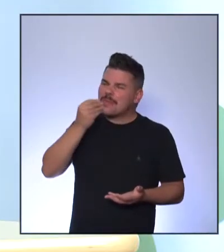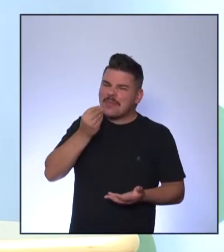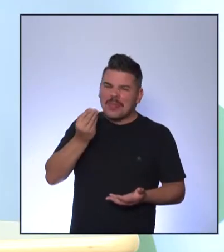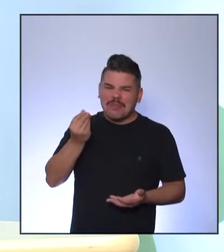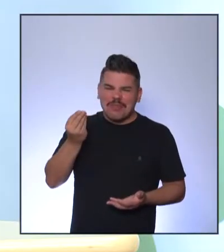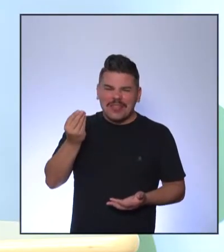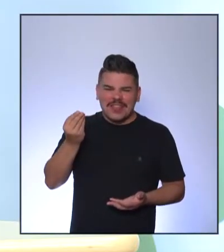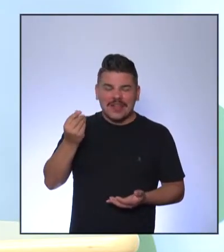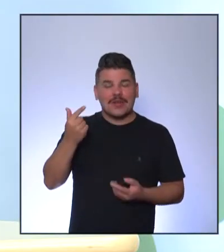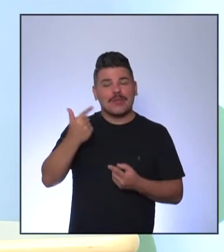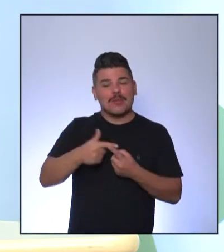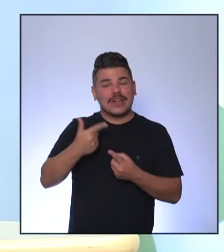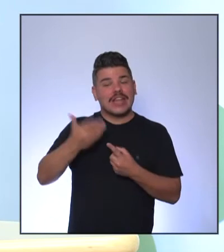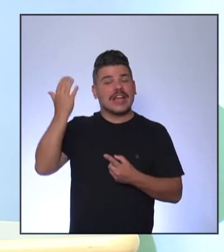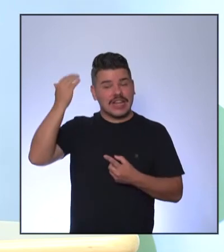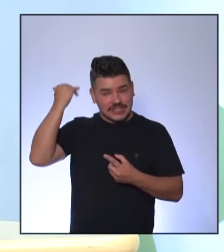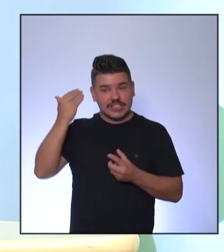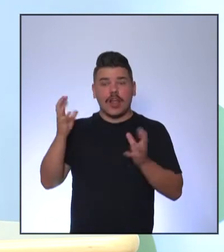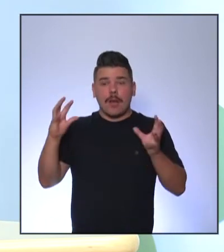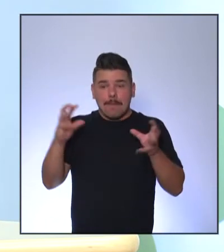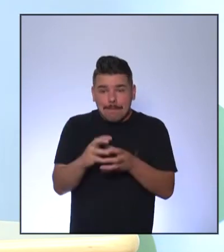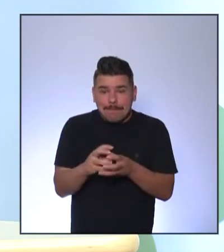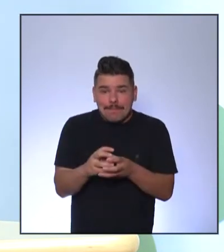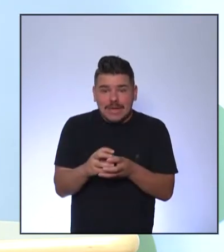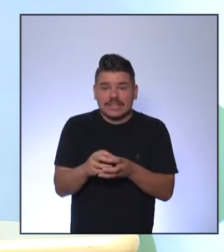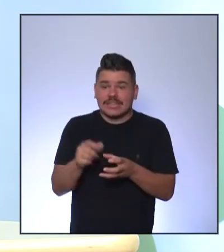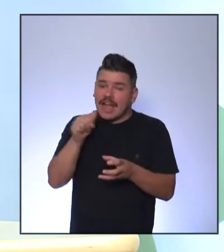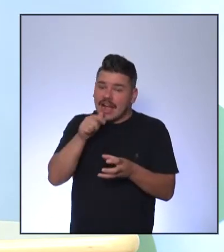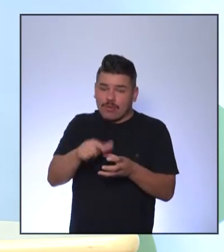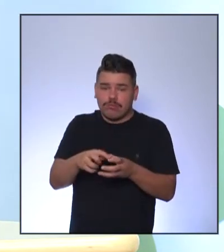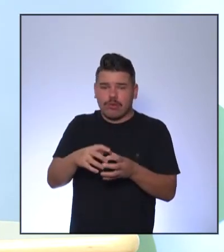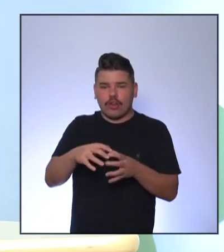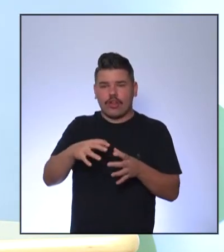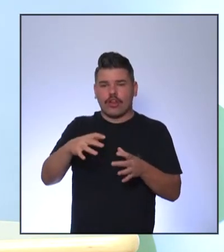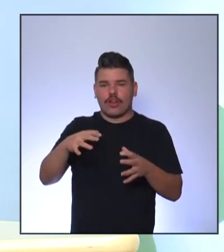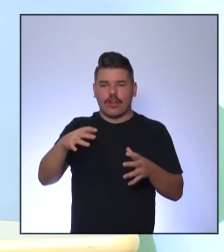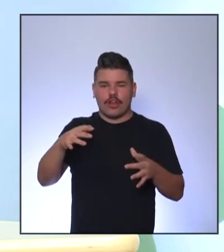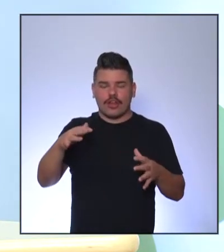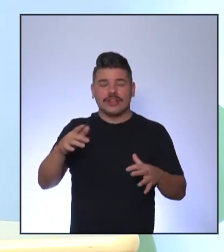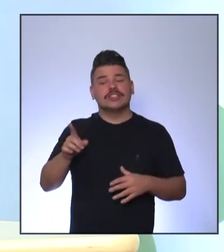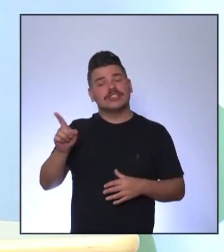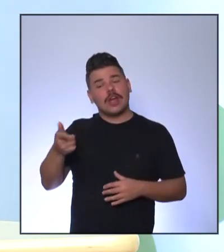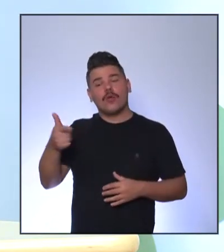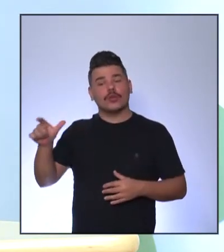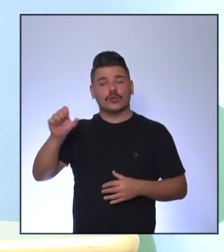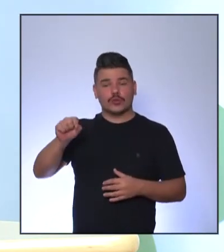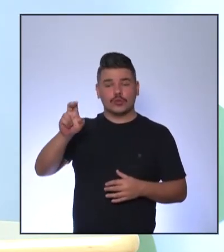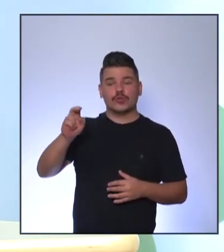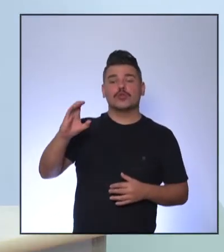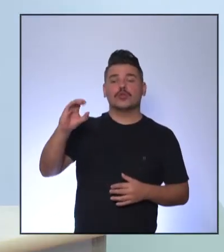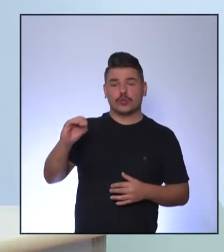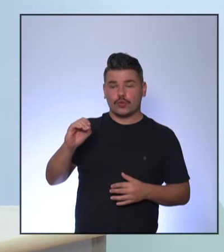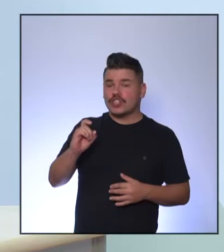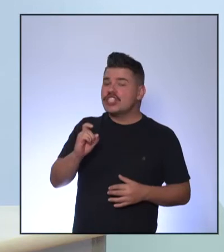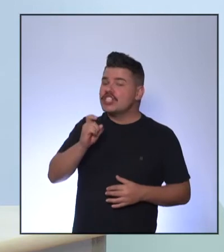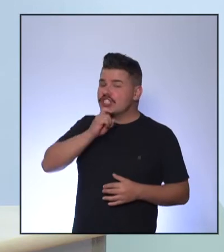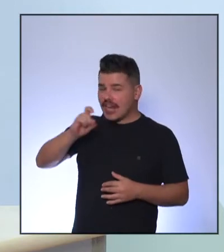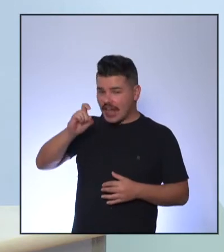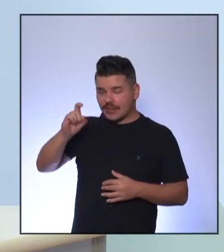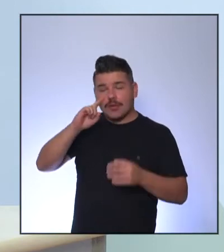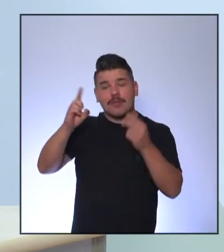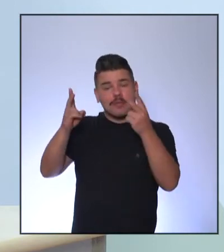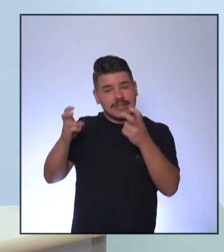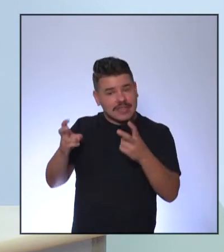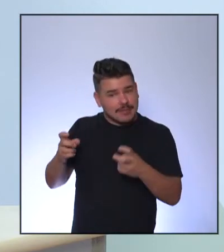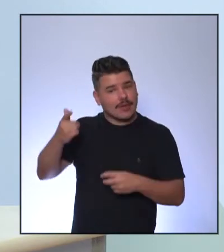eu diminuí a concentração dele. E quando ela disse no suco gelado, aí daí a gente pode observar outro aspecto que